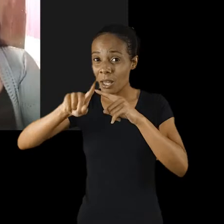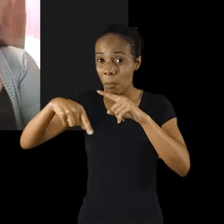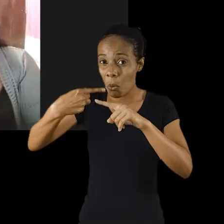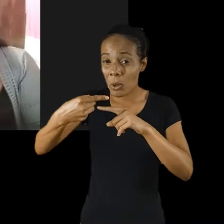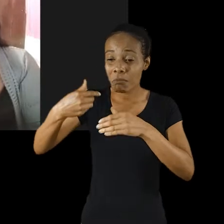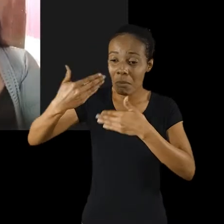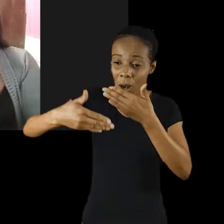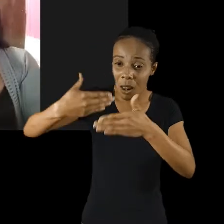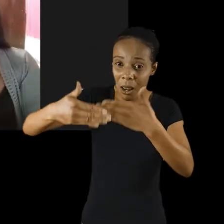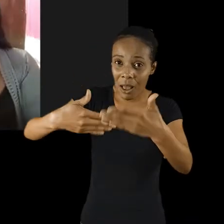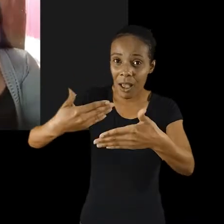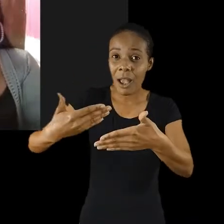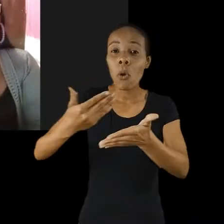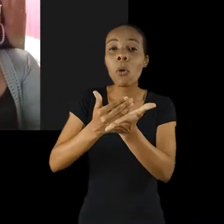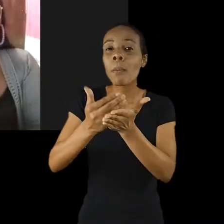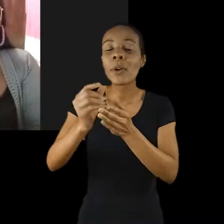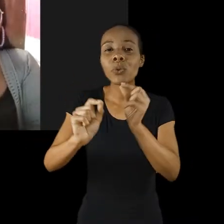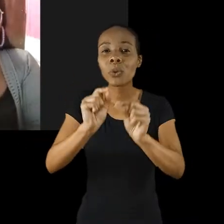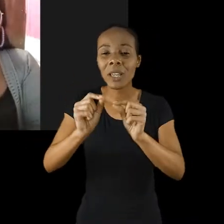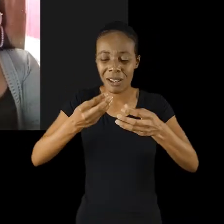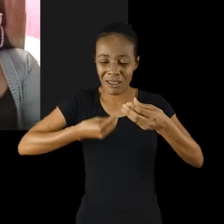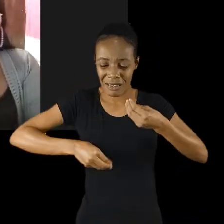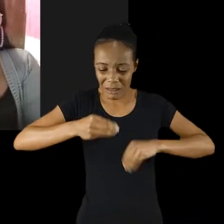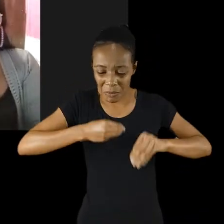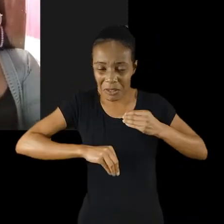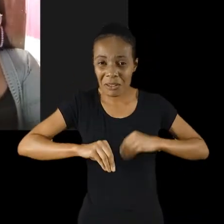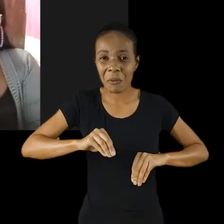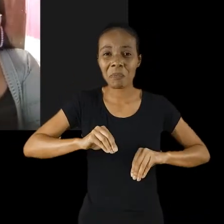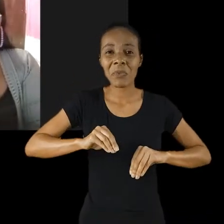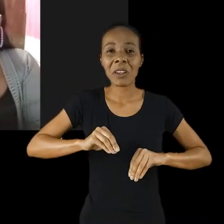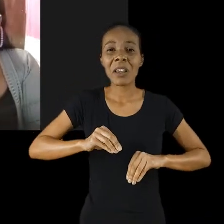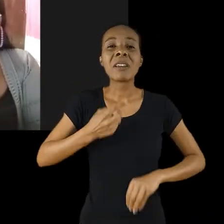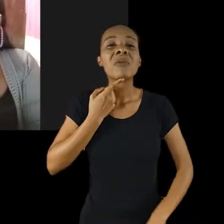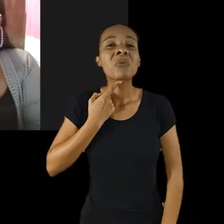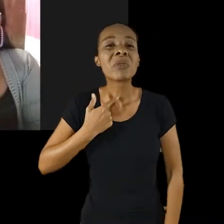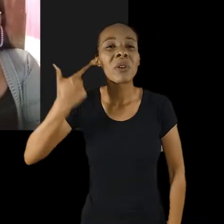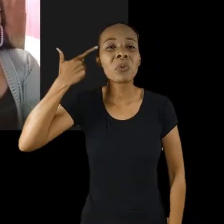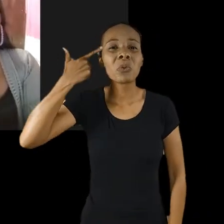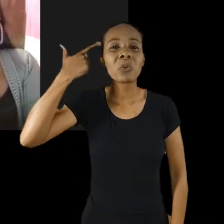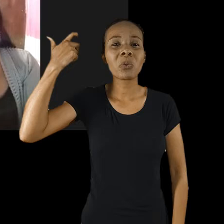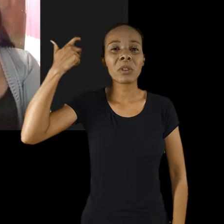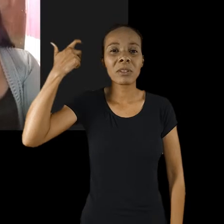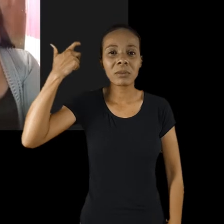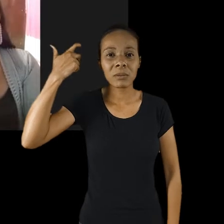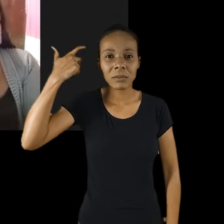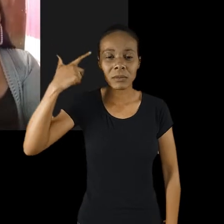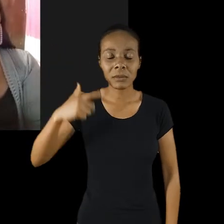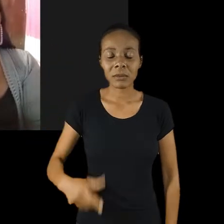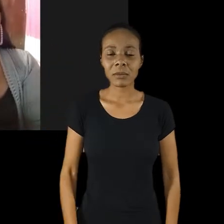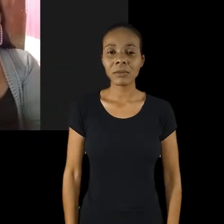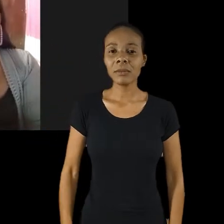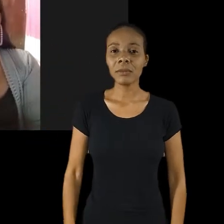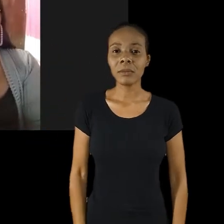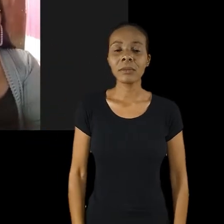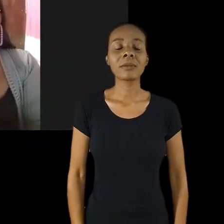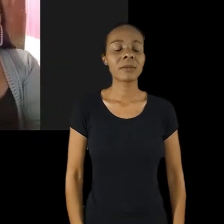é a depressão, que é a vontade do suicídio. Exatamente. Né? Desculpa, Jess, mas é só um adendo mesmo. Assim, eu